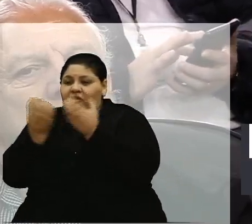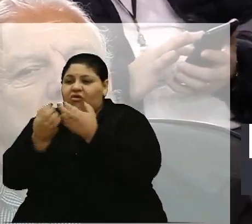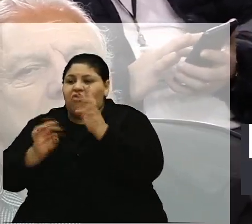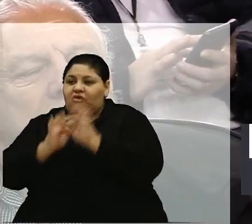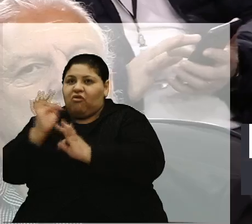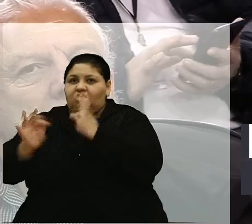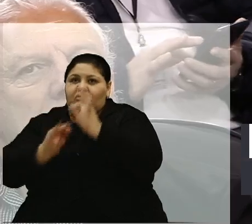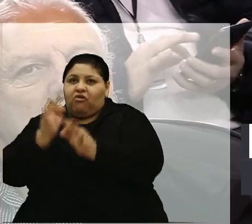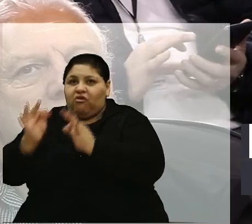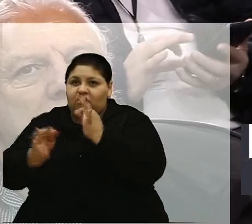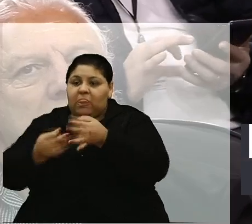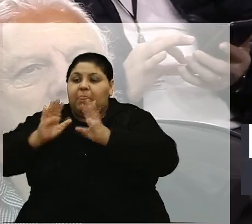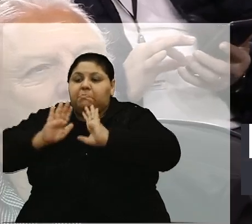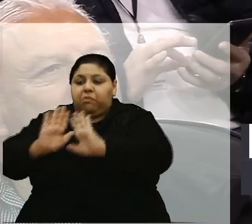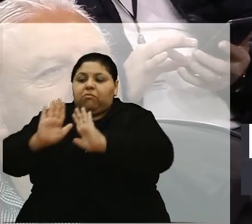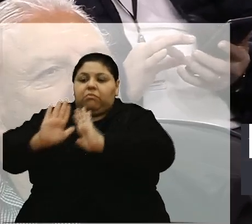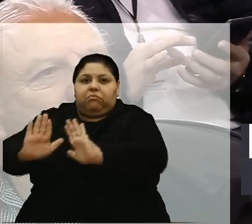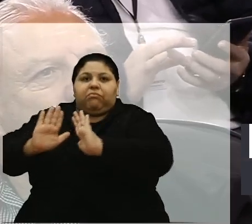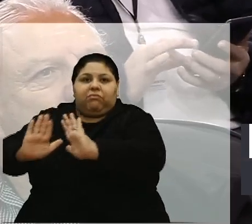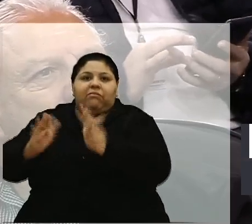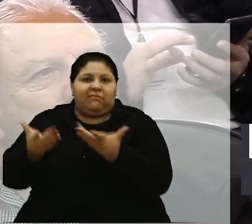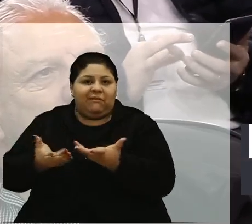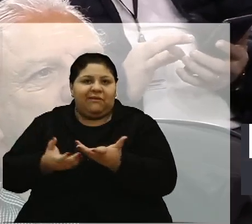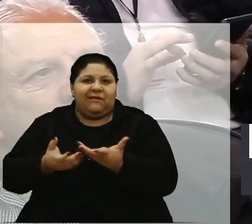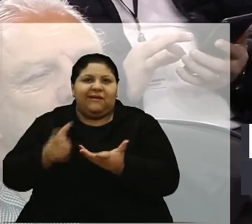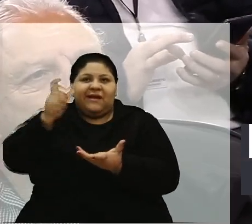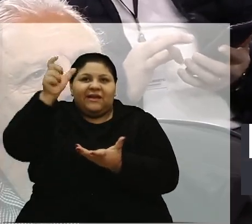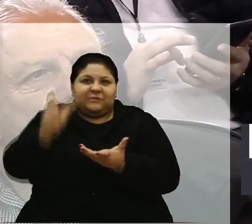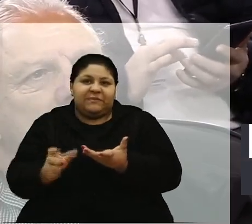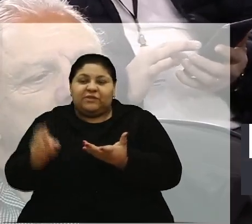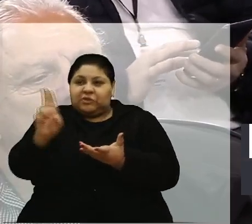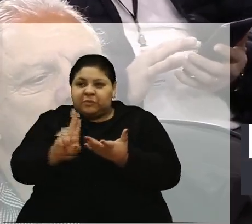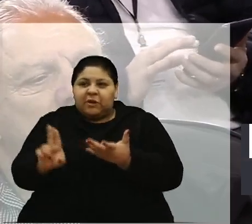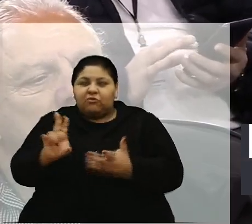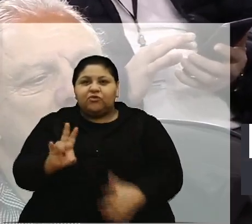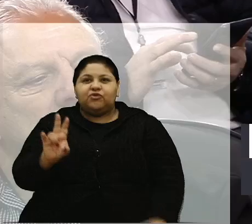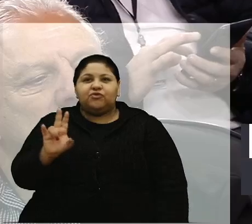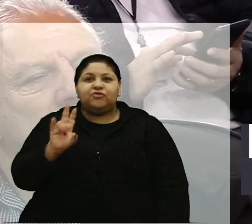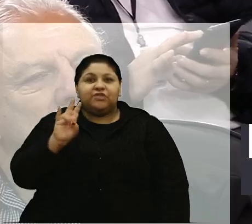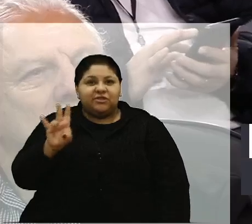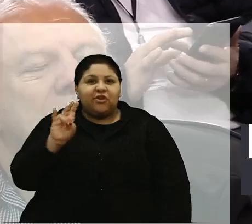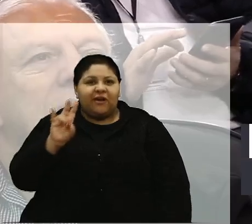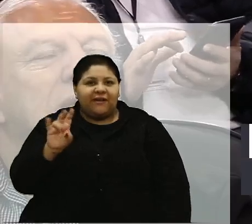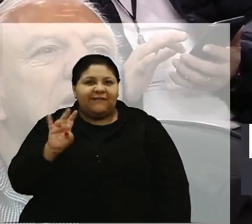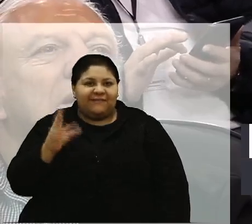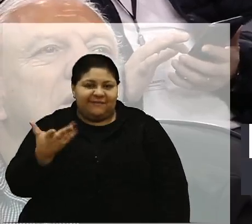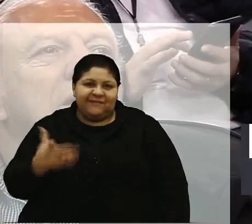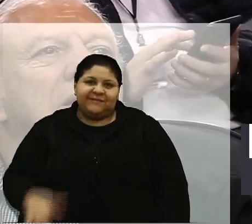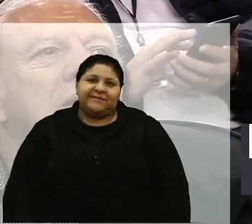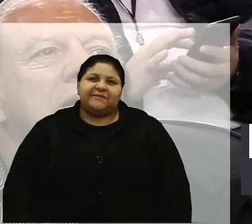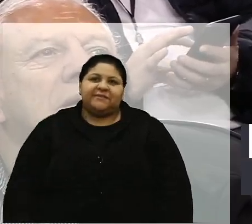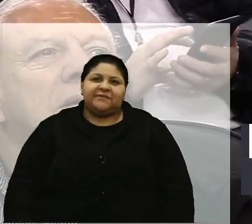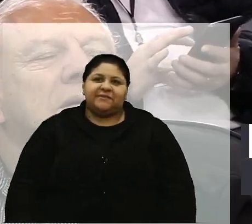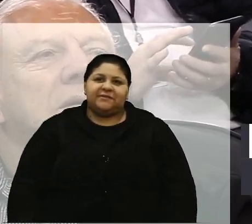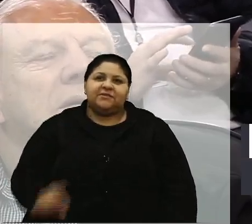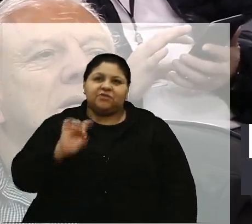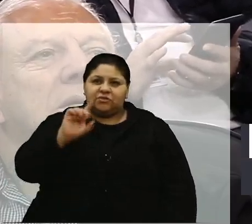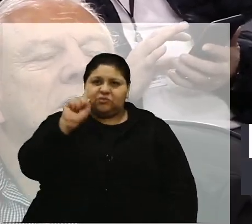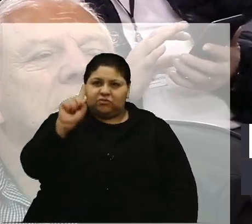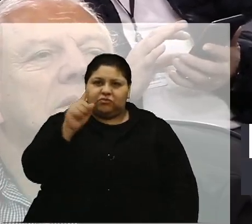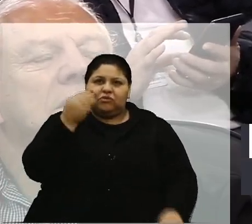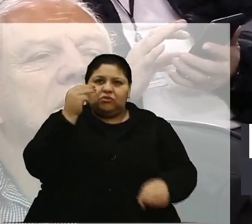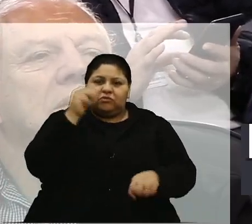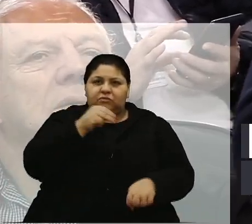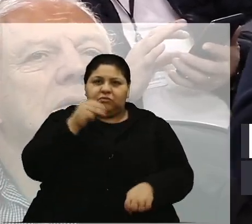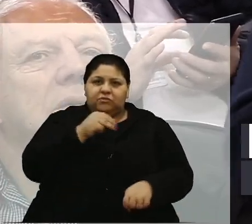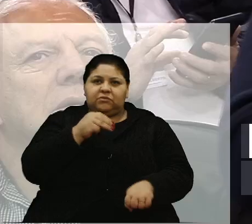empurra as pessoas cada vez mais para a drogadição. Então, só um minutinho, presidente.